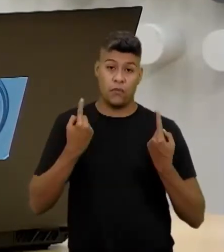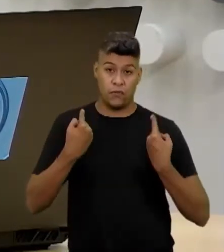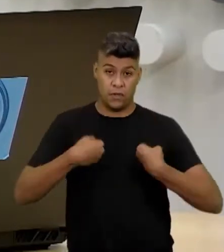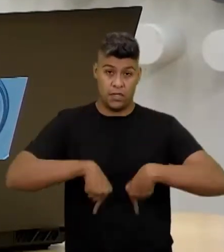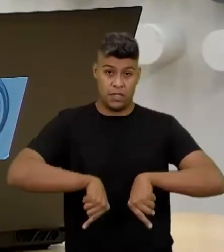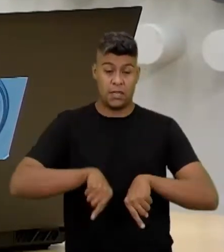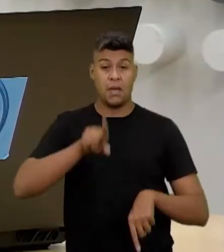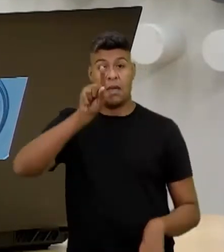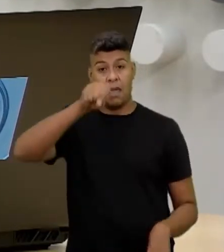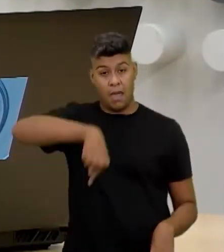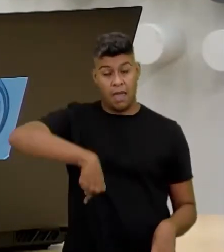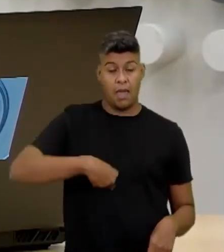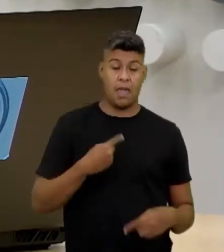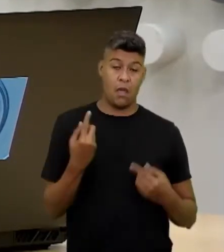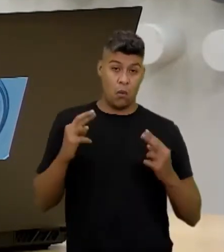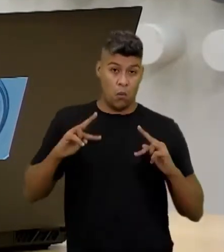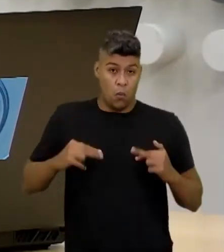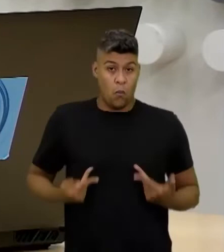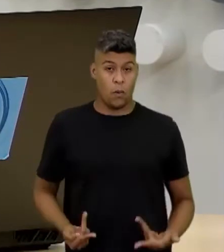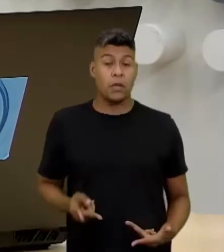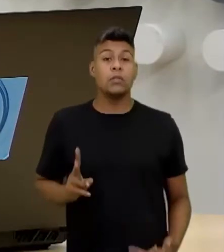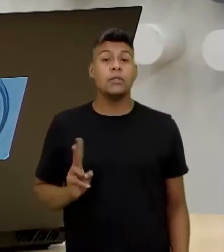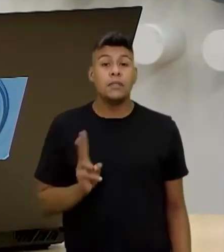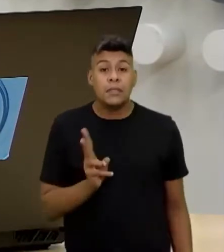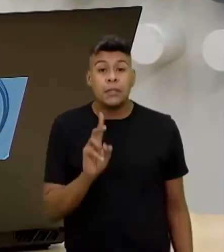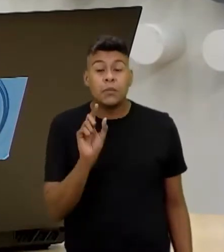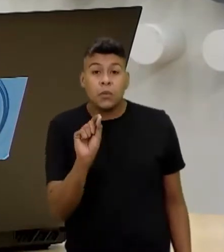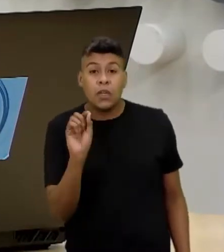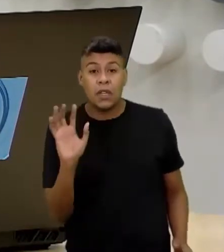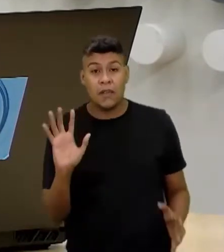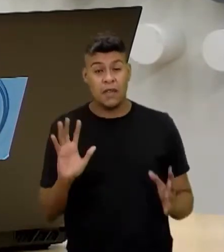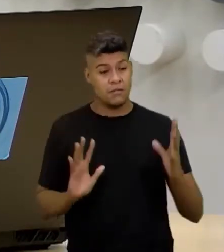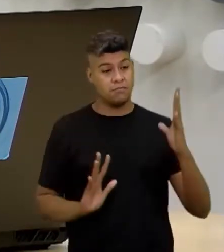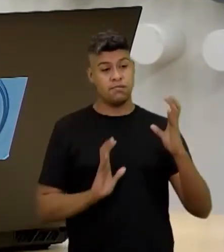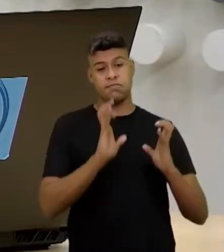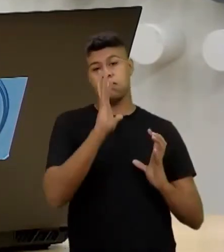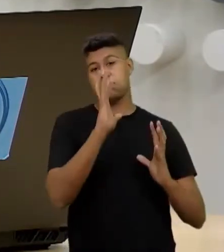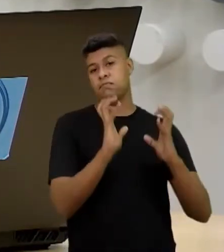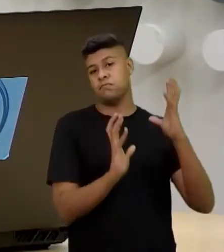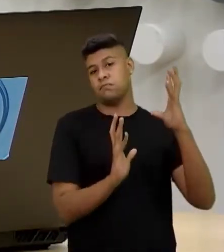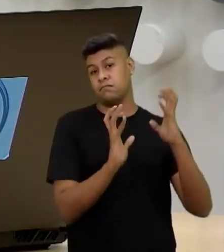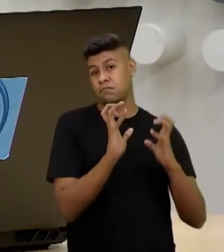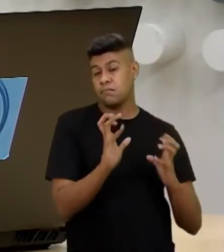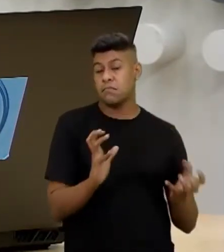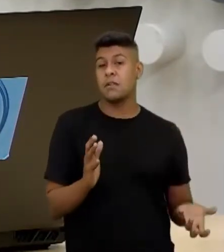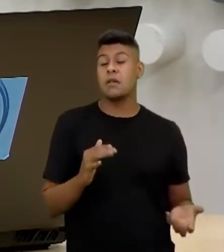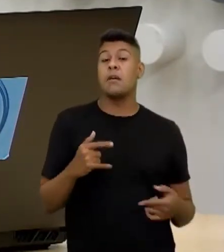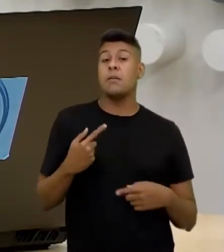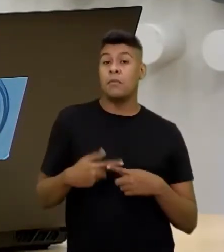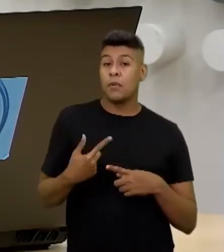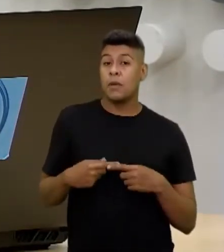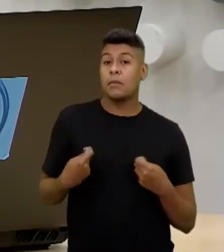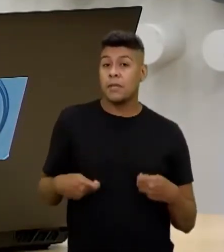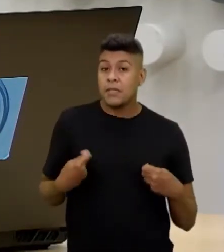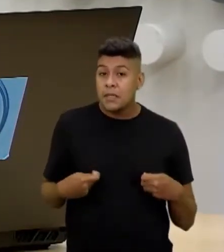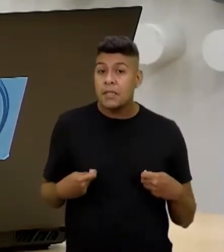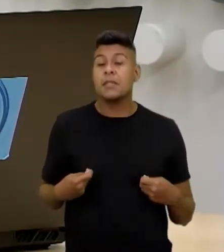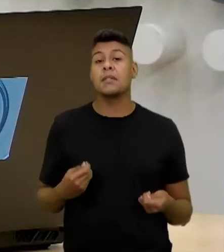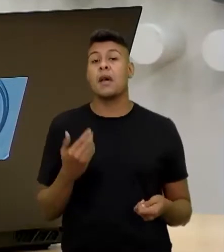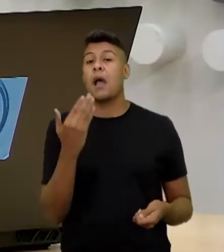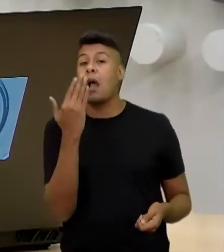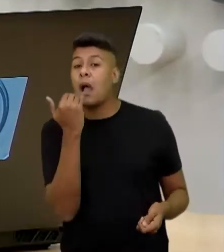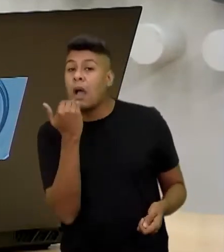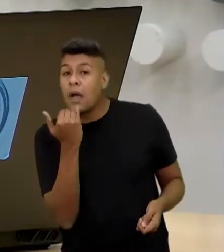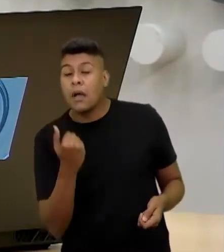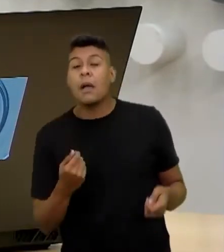era um indivíduo era um ser humano que tava o tempo todo medindo forças com a natureza horas porque precisava caçar para